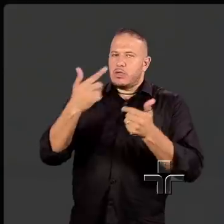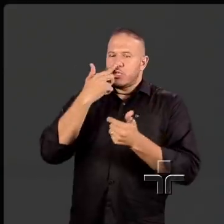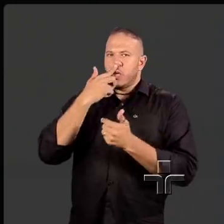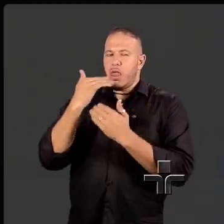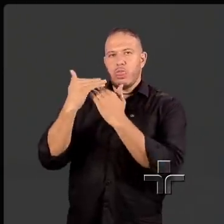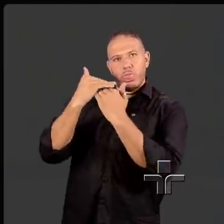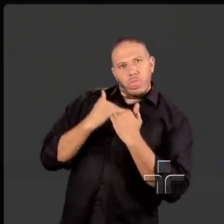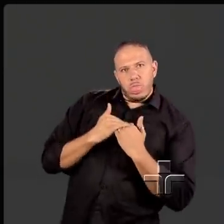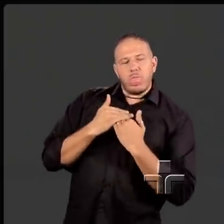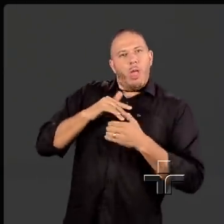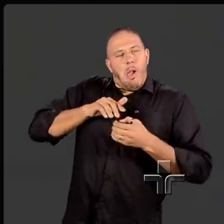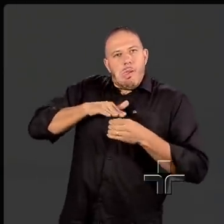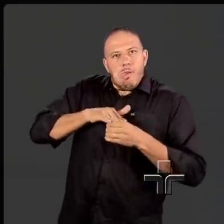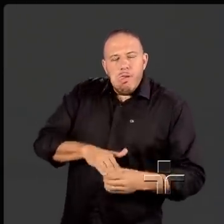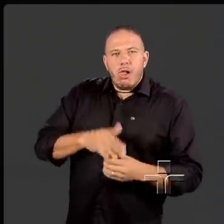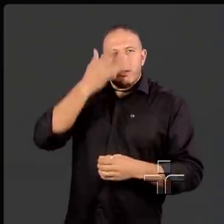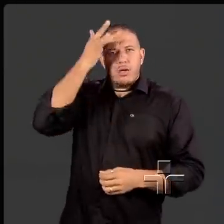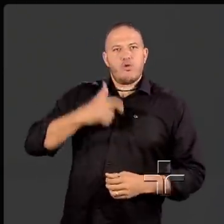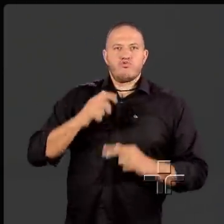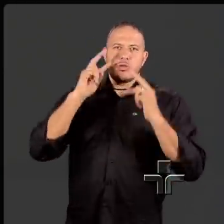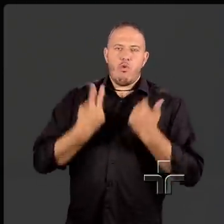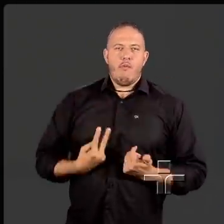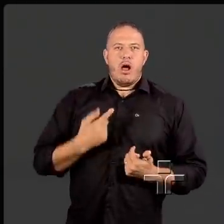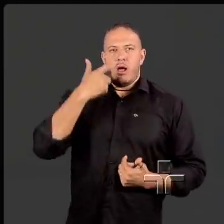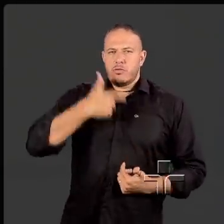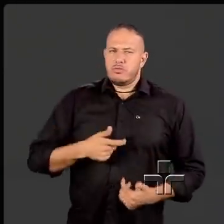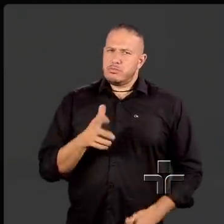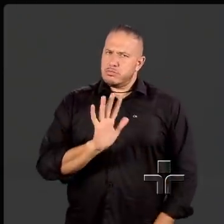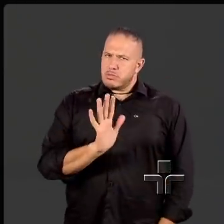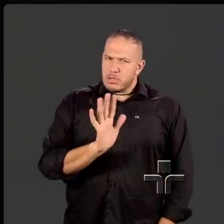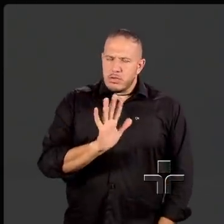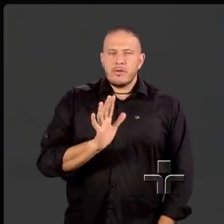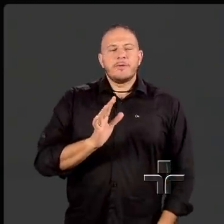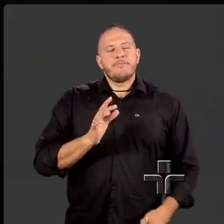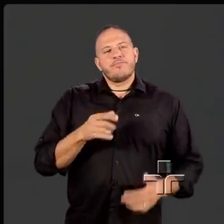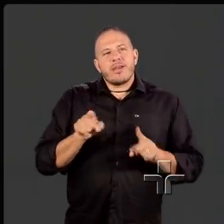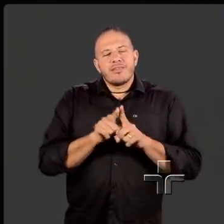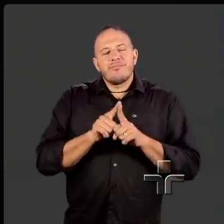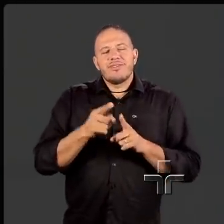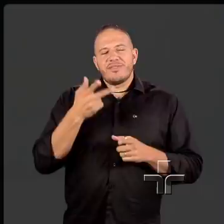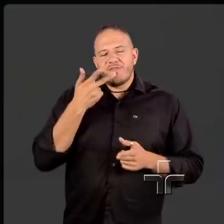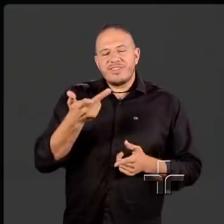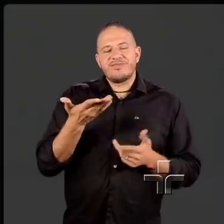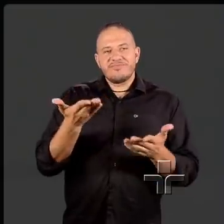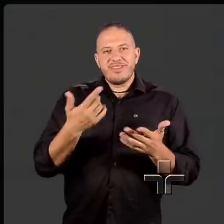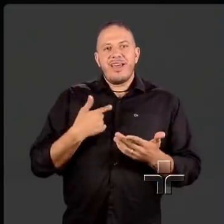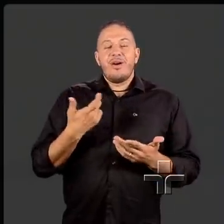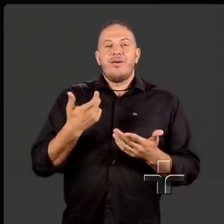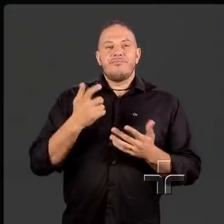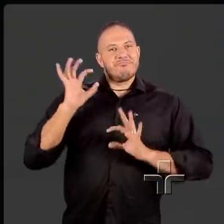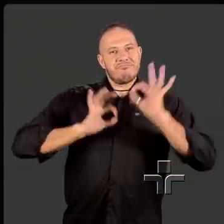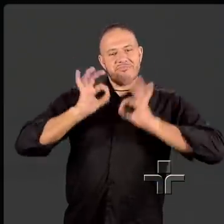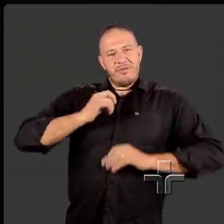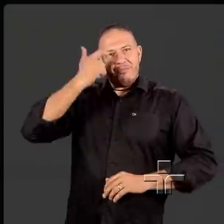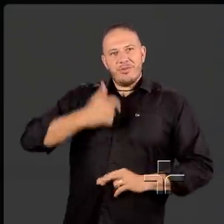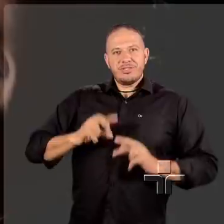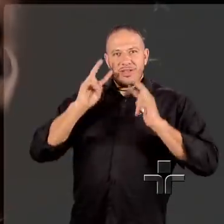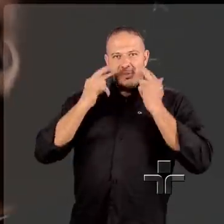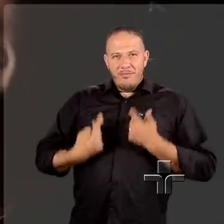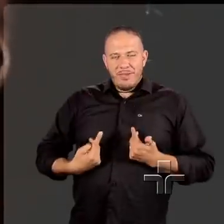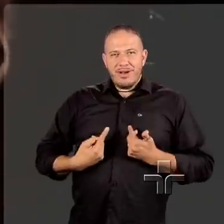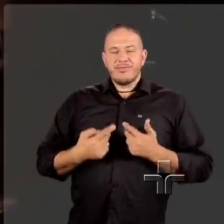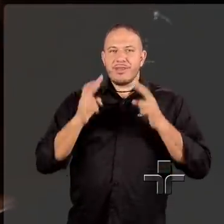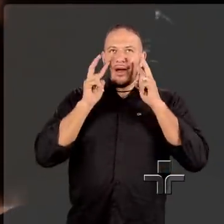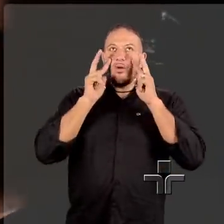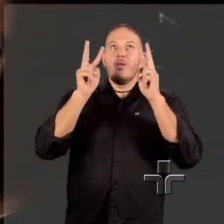ser humano, que não oprima o projeto humano, né? E, falando nisso, o projeto humano está olhando para fora da Terra,